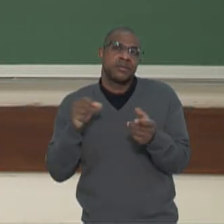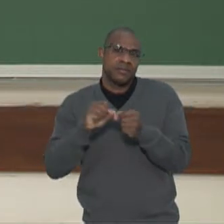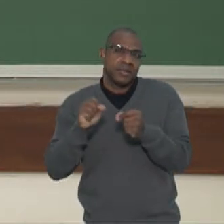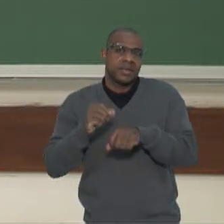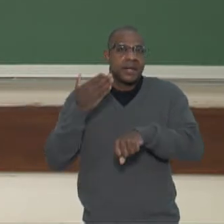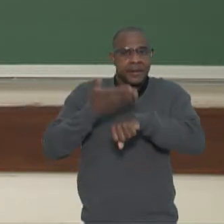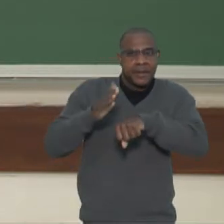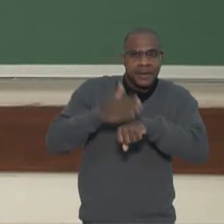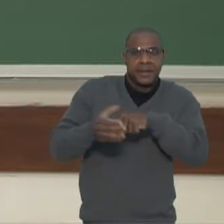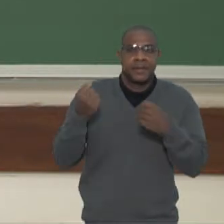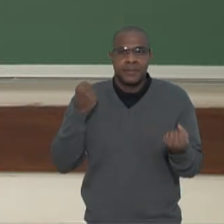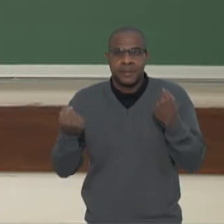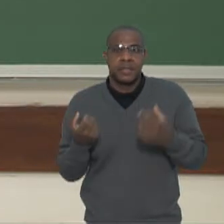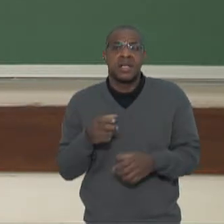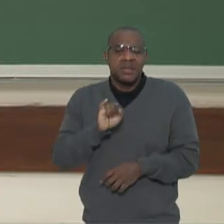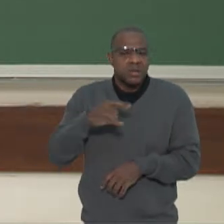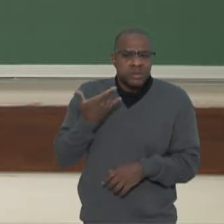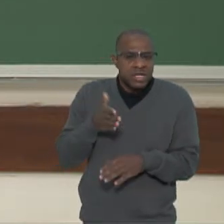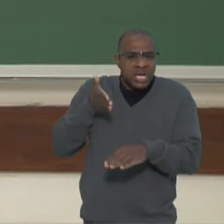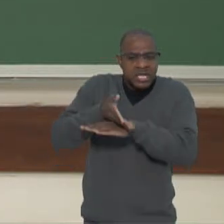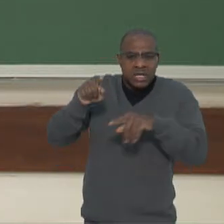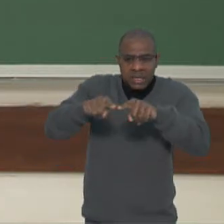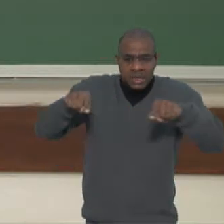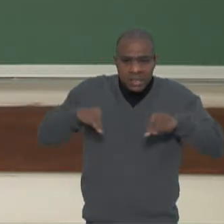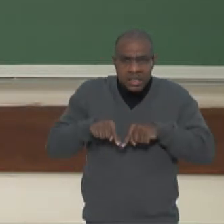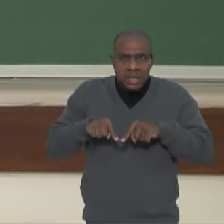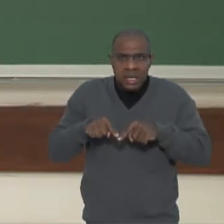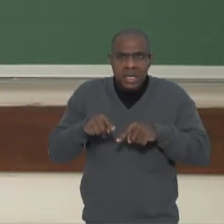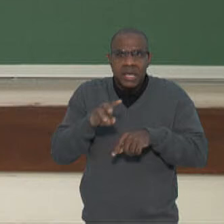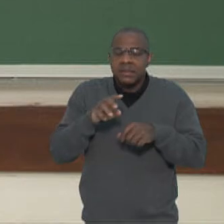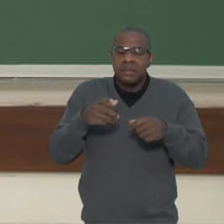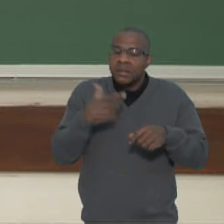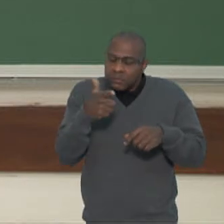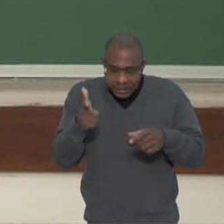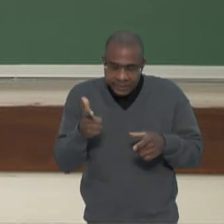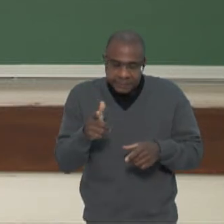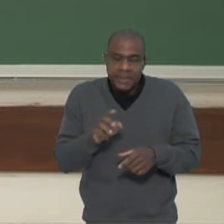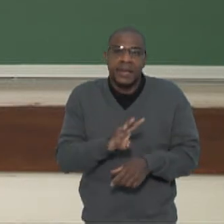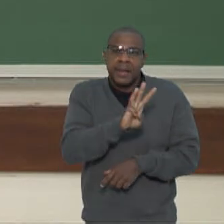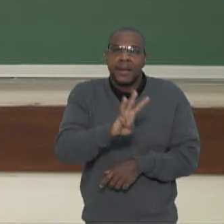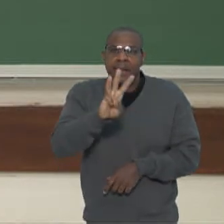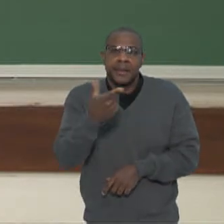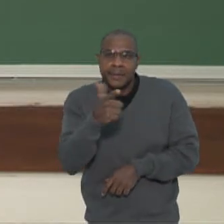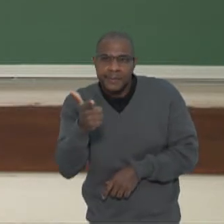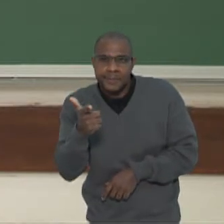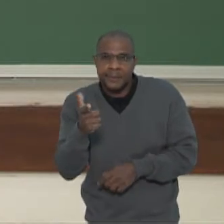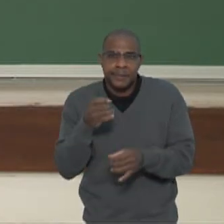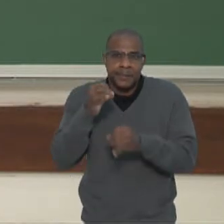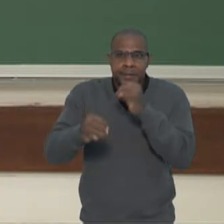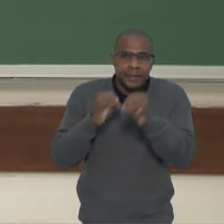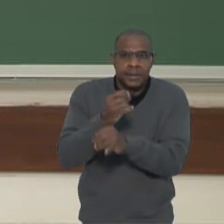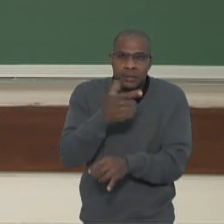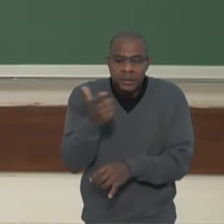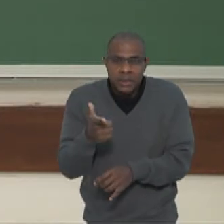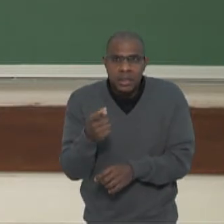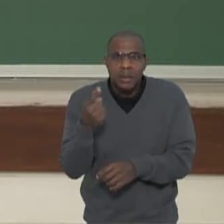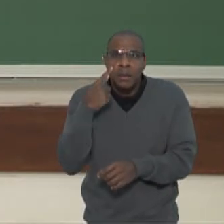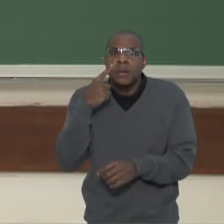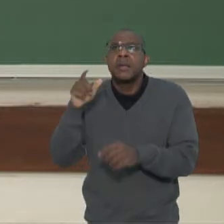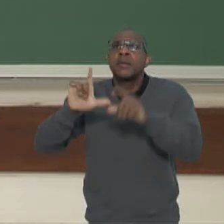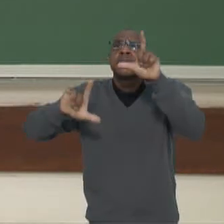você não tenha acesso à internet, você pode buscar programas, né, na televisão